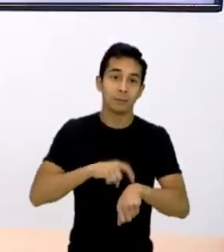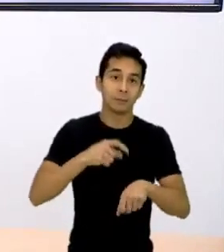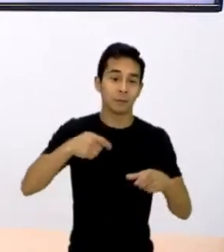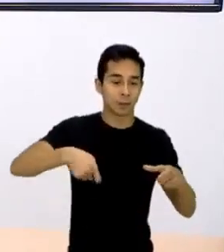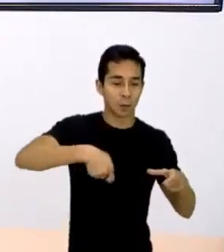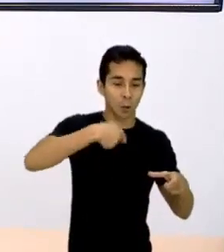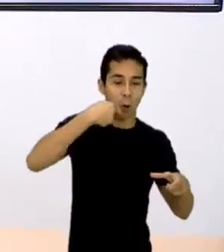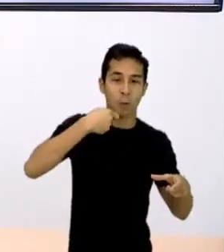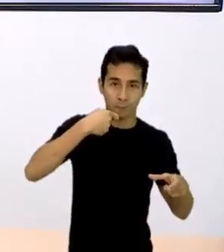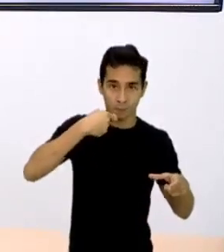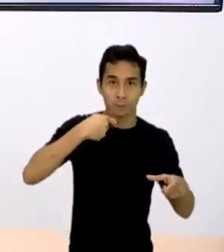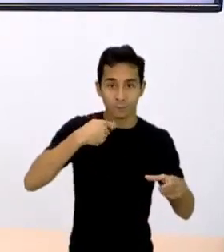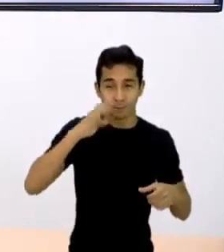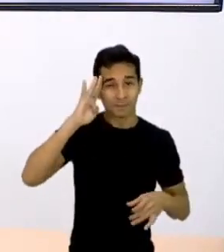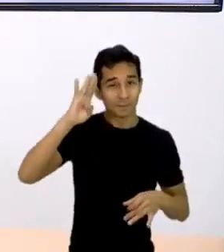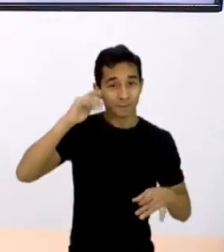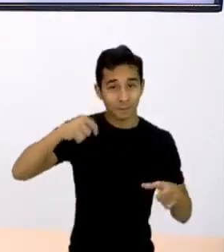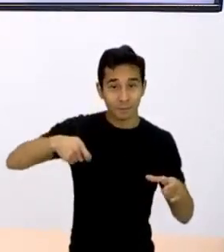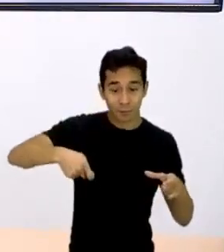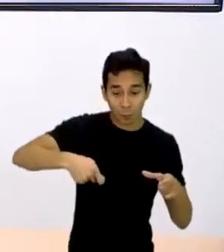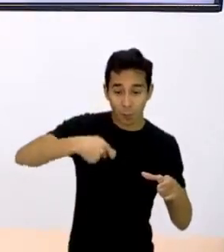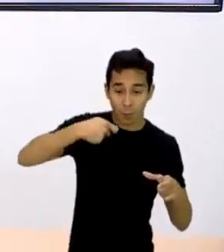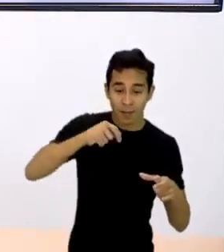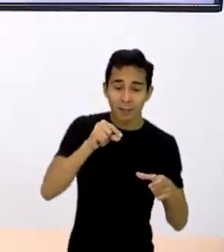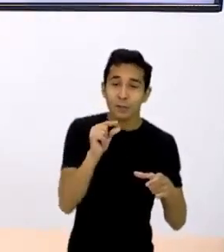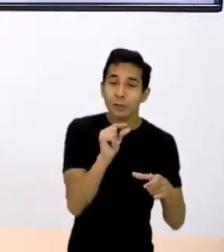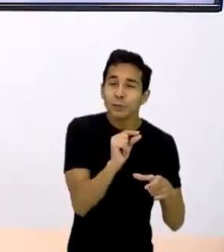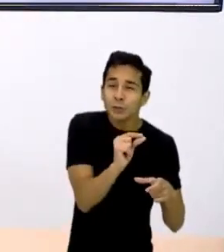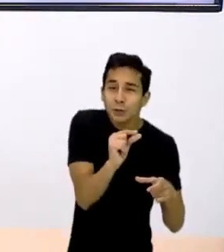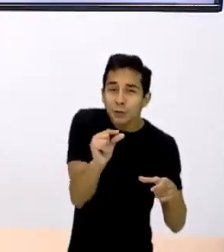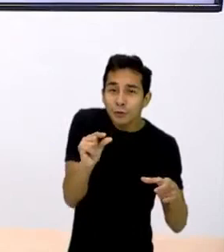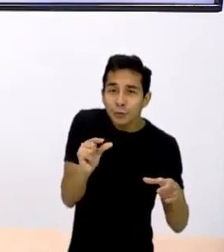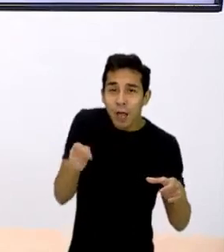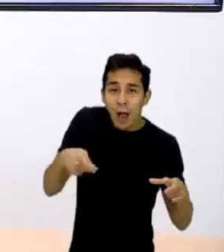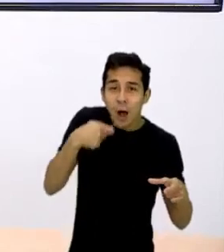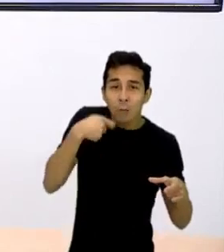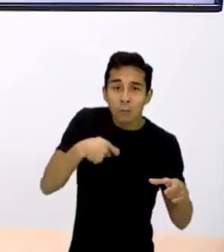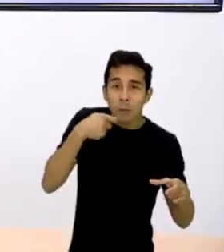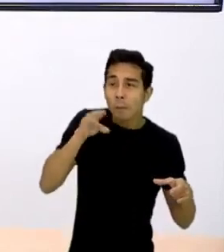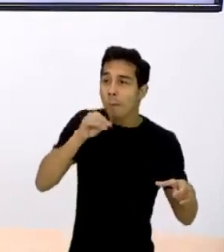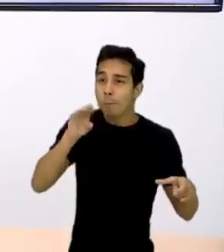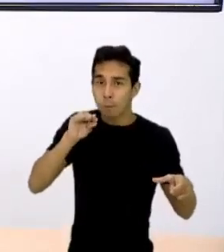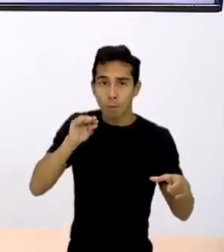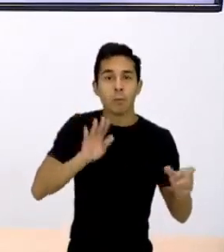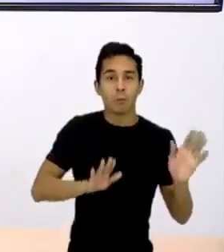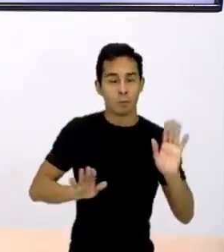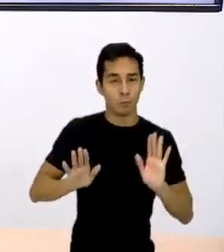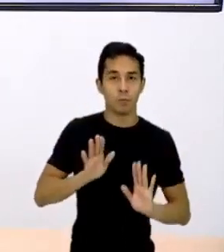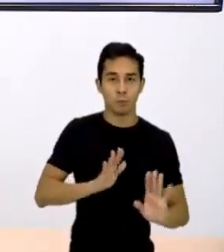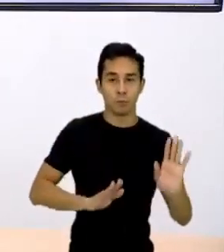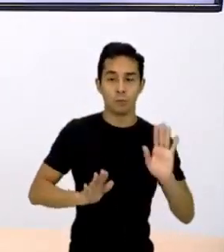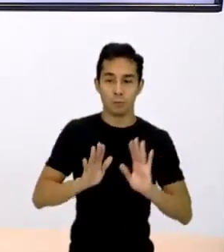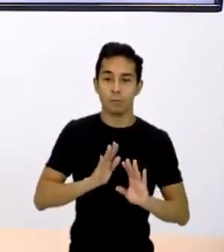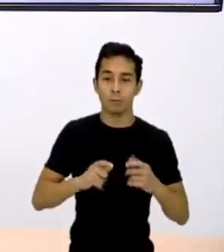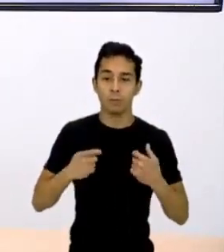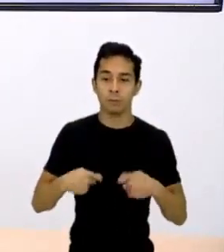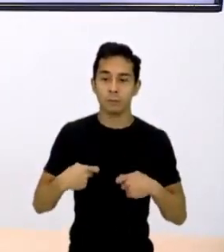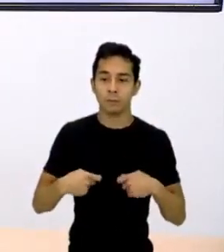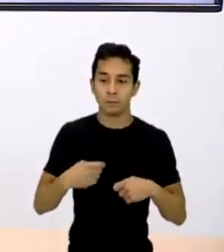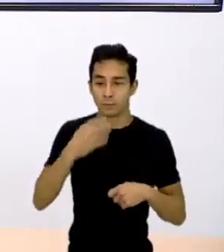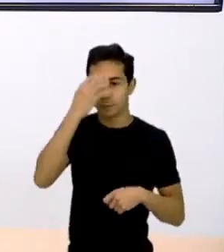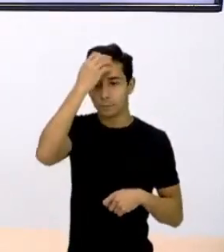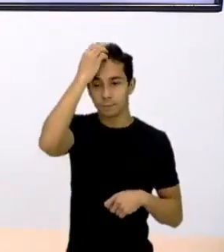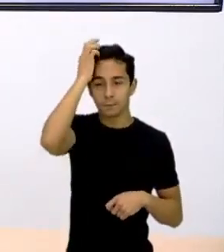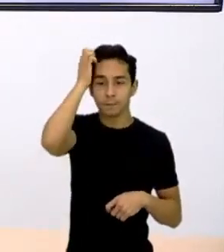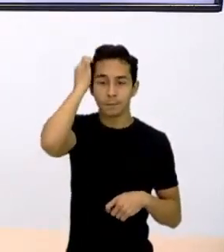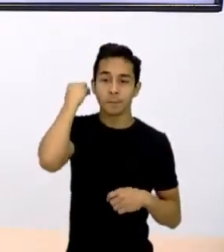quando a comida ela tem muitas partículas fininhas, né? Então tem que tomar muita atenção aí, por isso que o processo na hora da gente comer, a